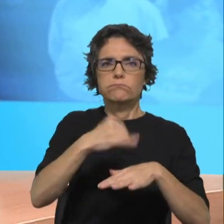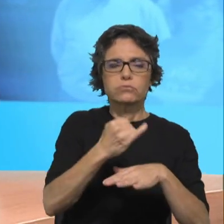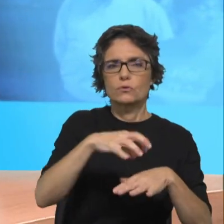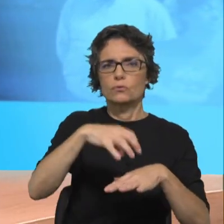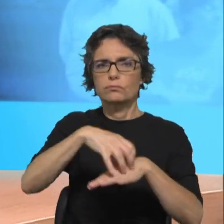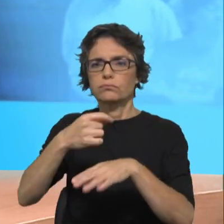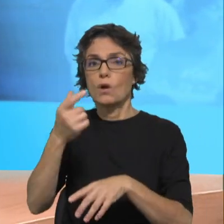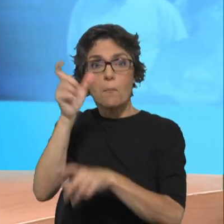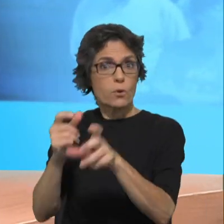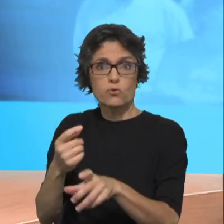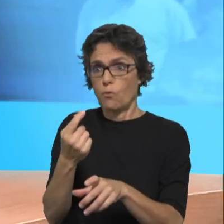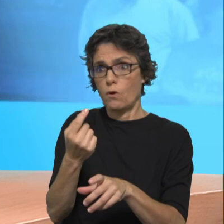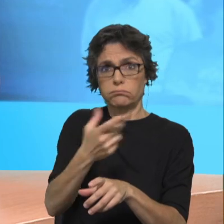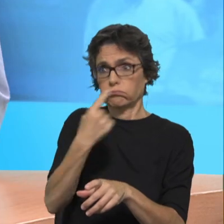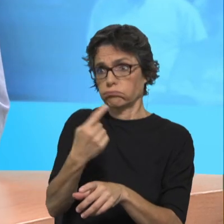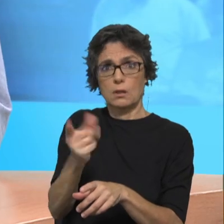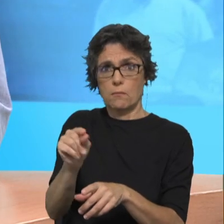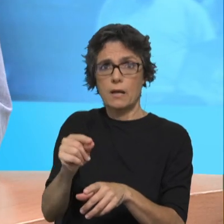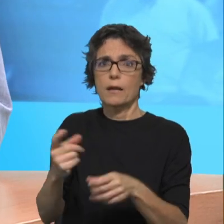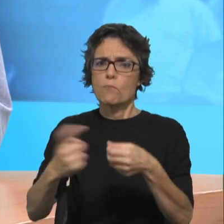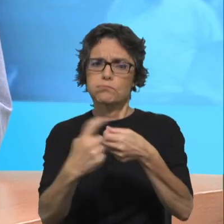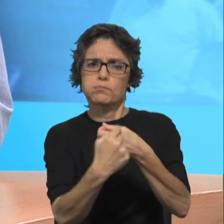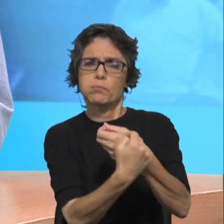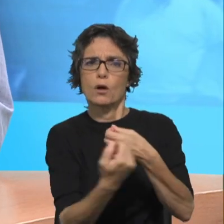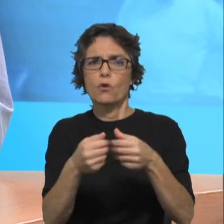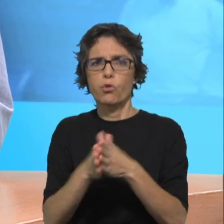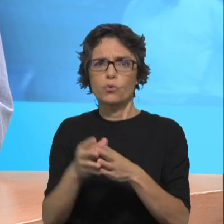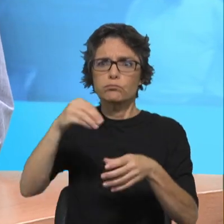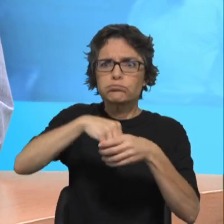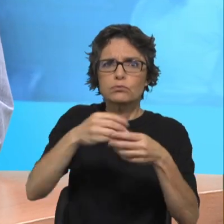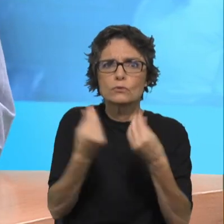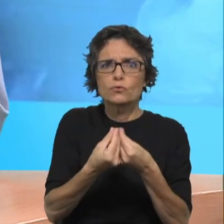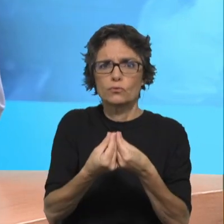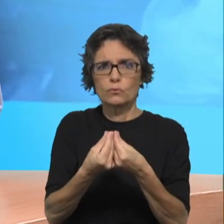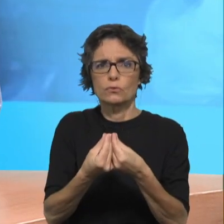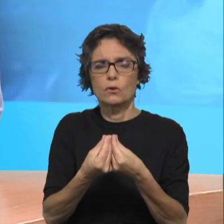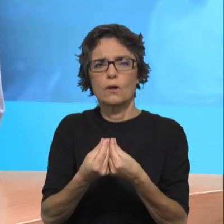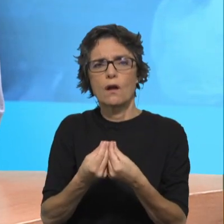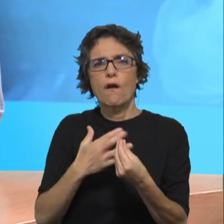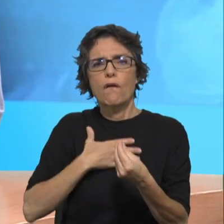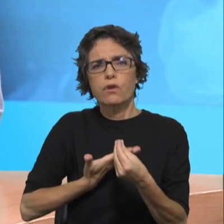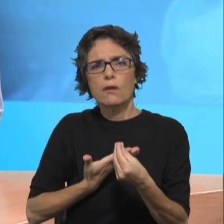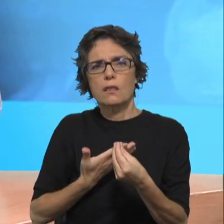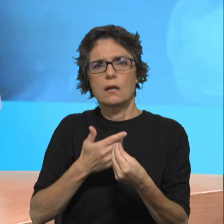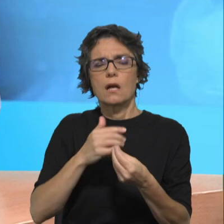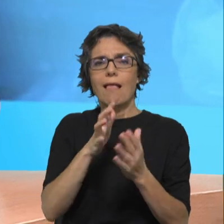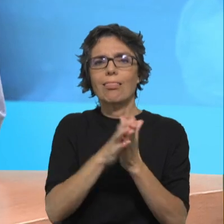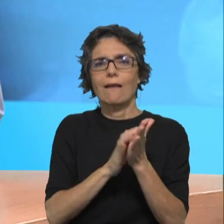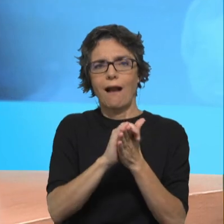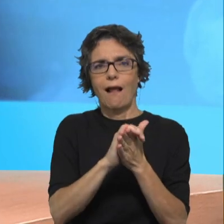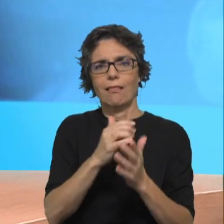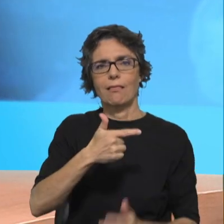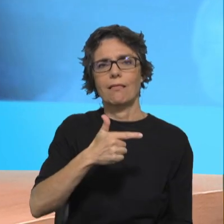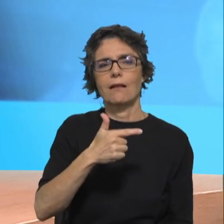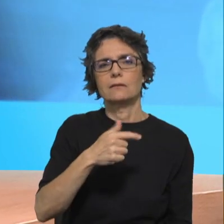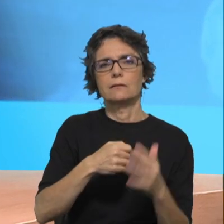individual, que queiram, de facto, apostar nesta questão da divulgação da Laudato Si, de fazer